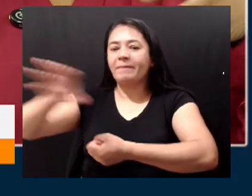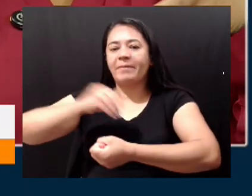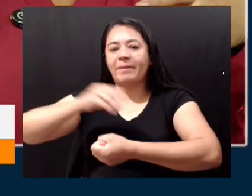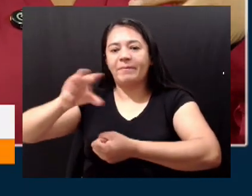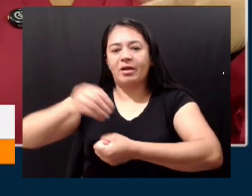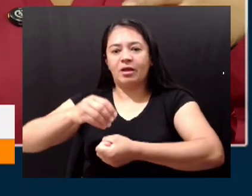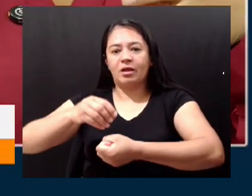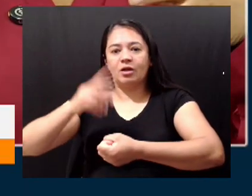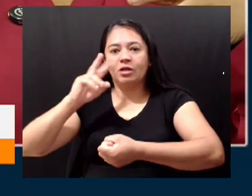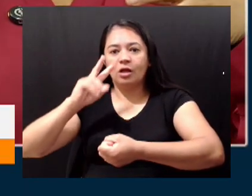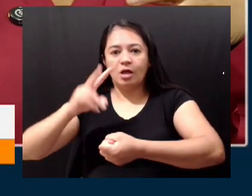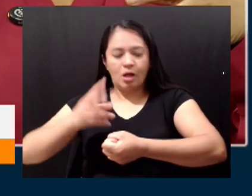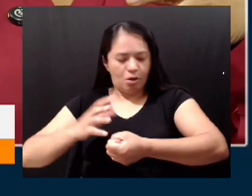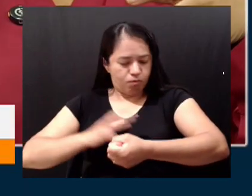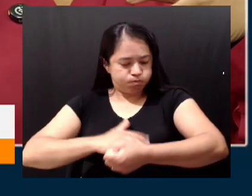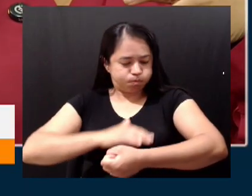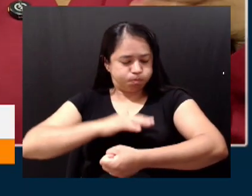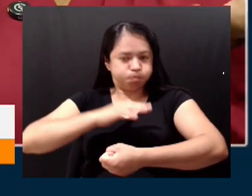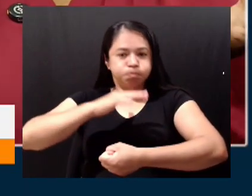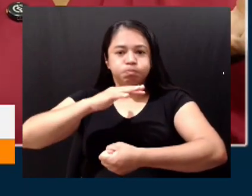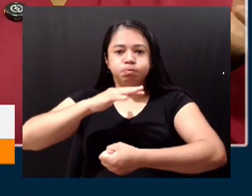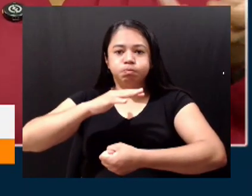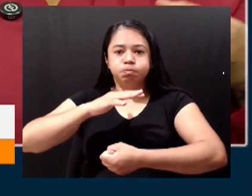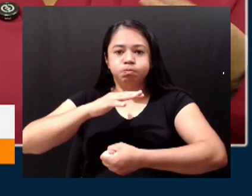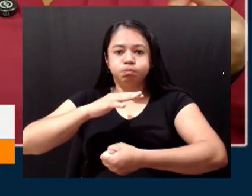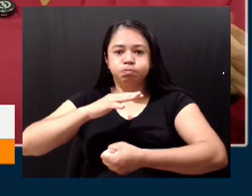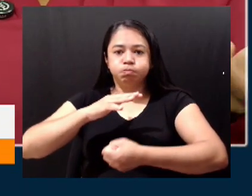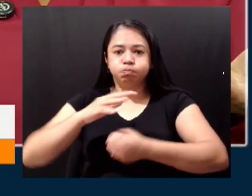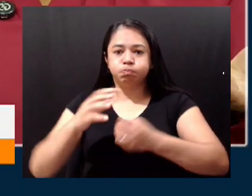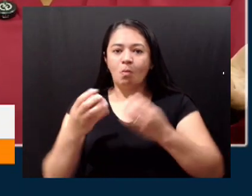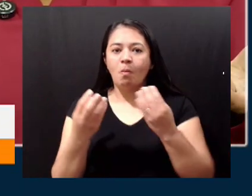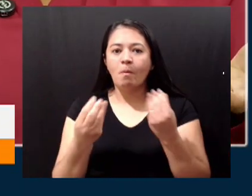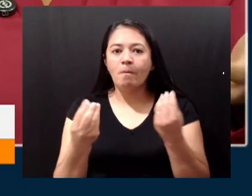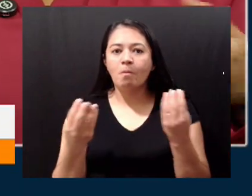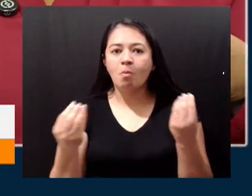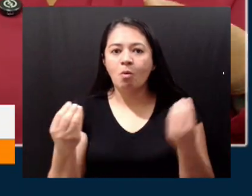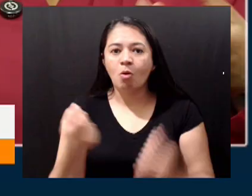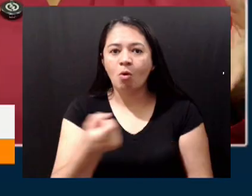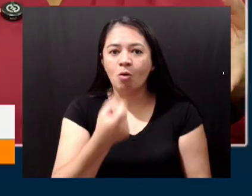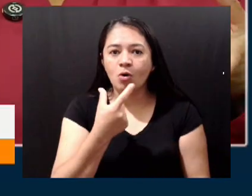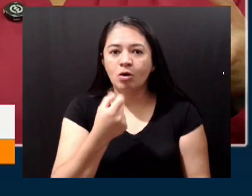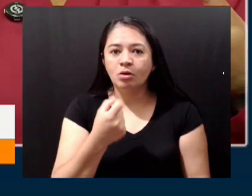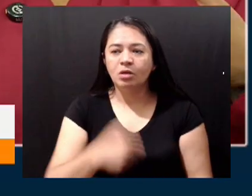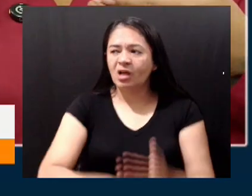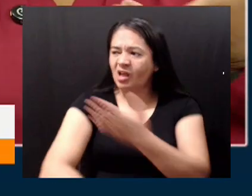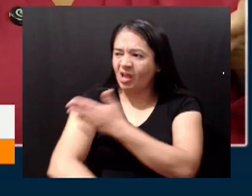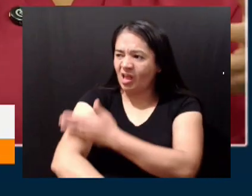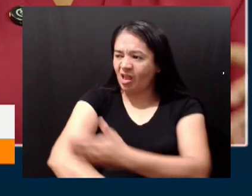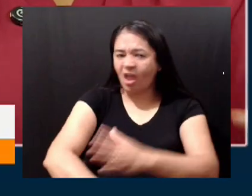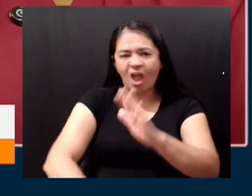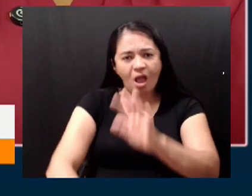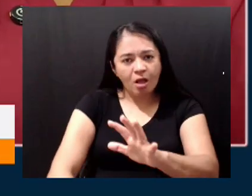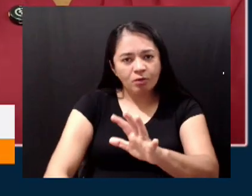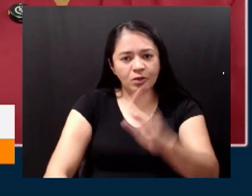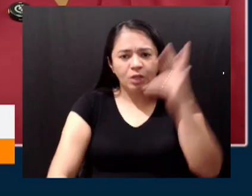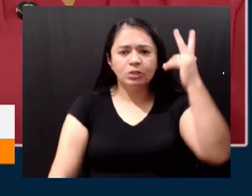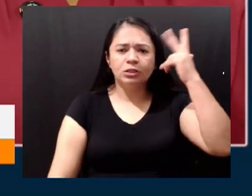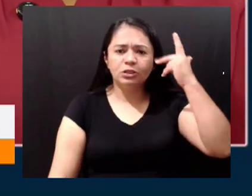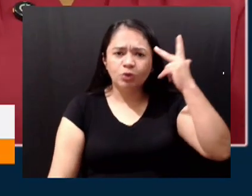tá lotada de medicação. O que que é Uhum. isso? É uma mania? É natural? O que que